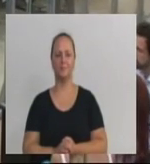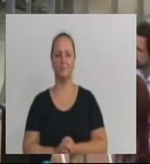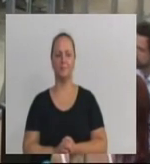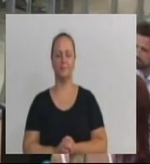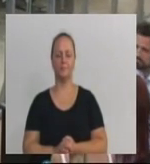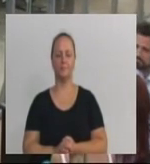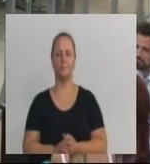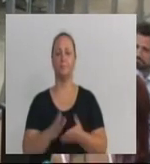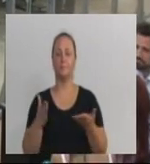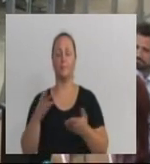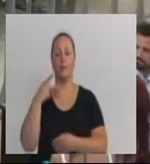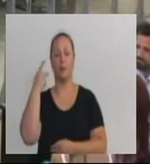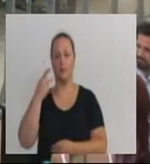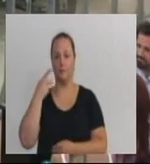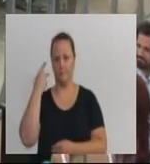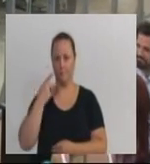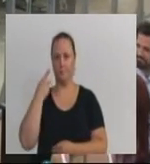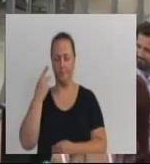Senhores vereadores,